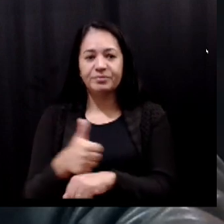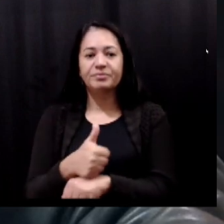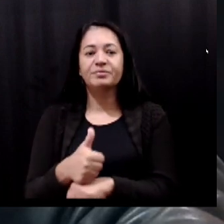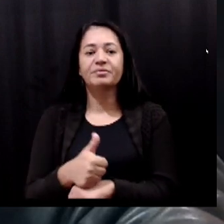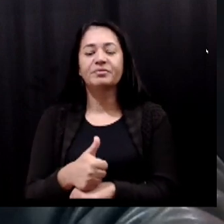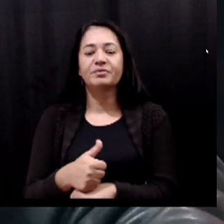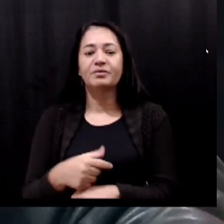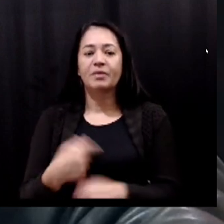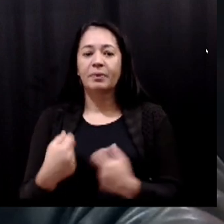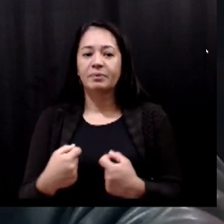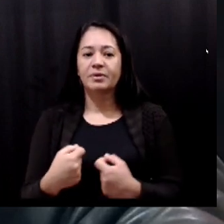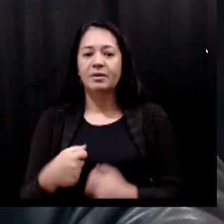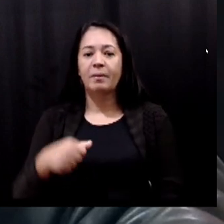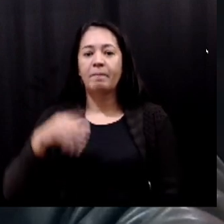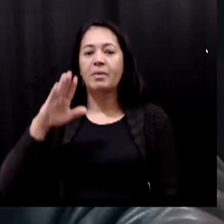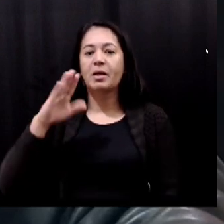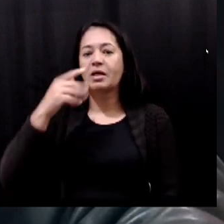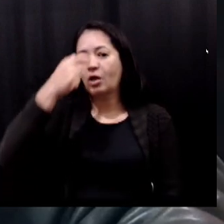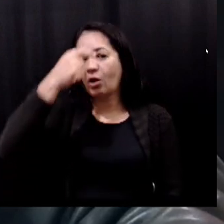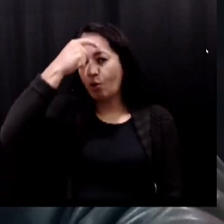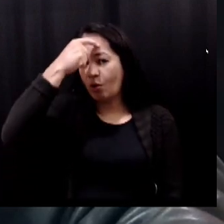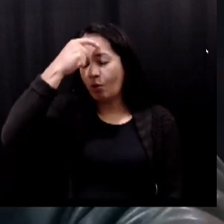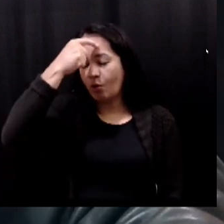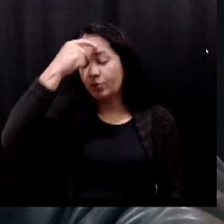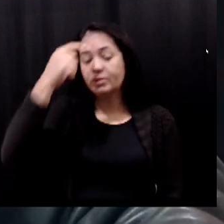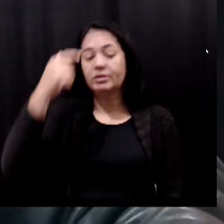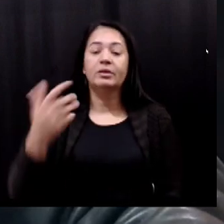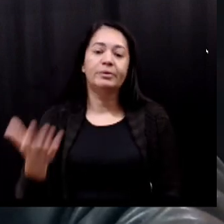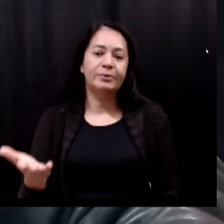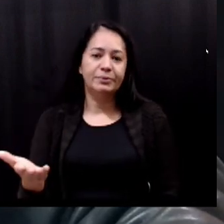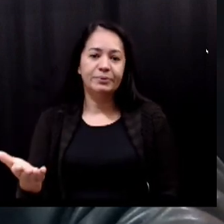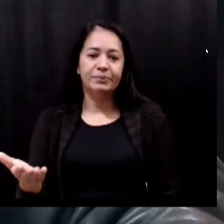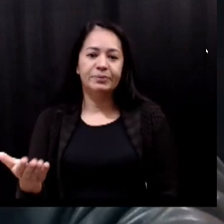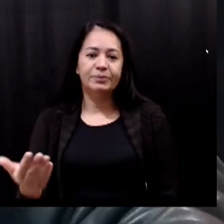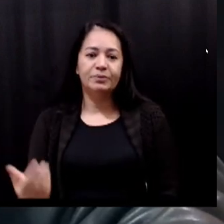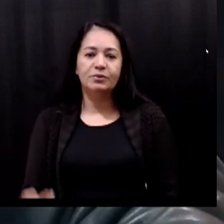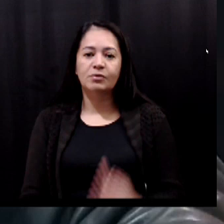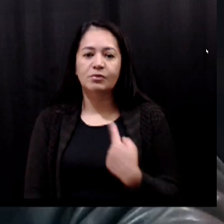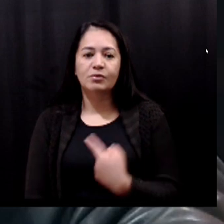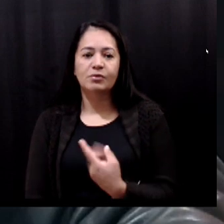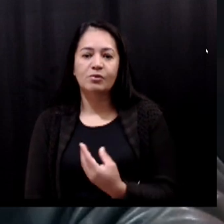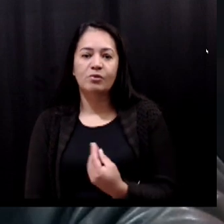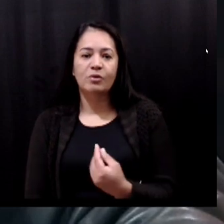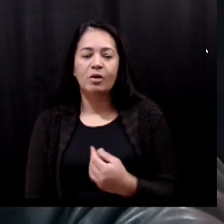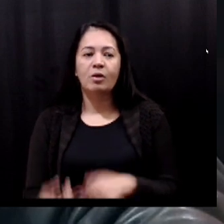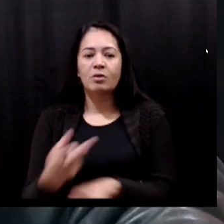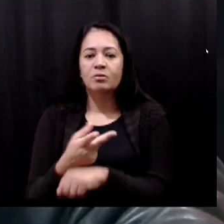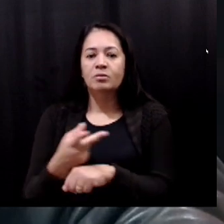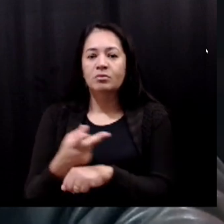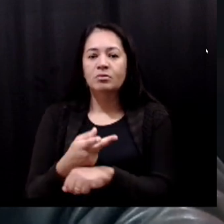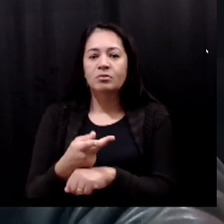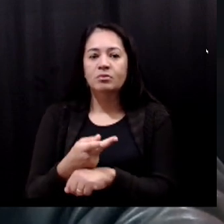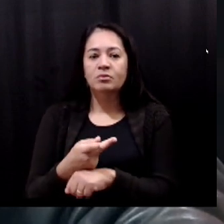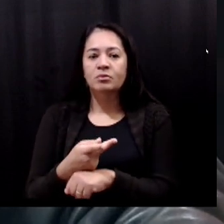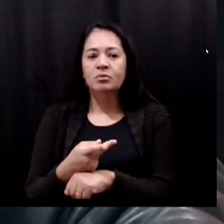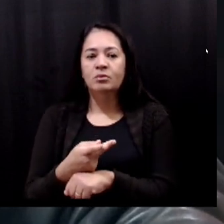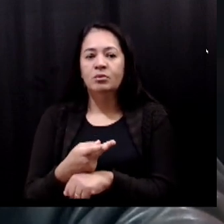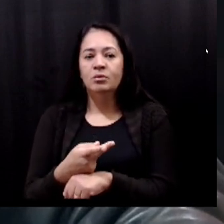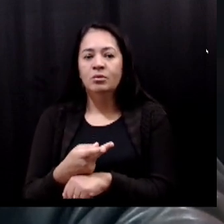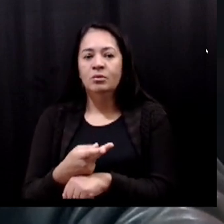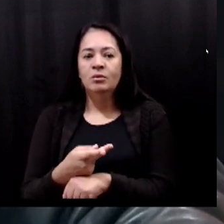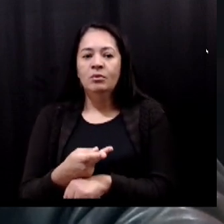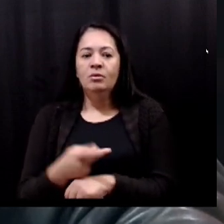mais consciência, talvez, né? Então, a gente busca, além de